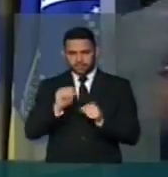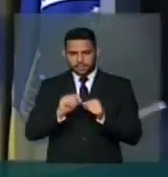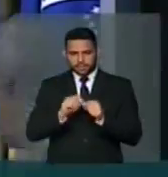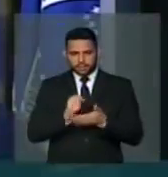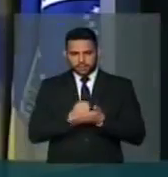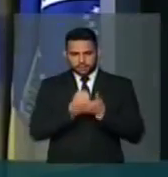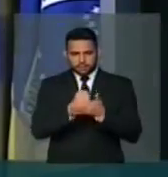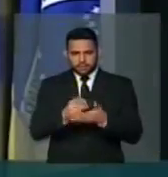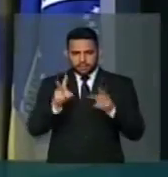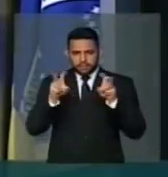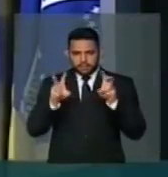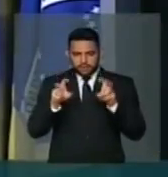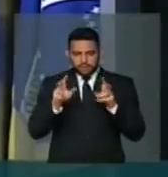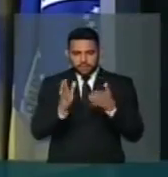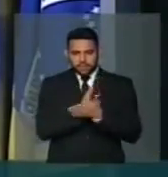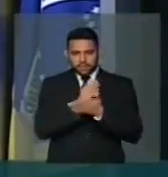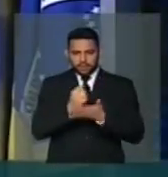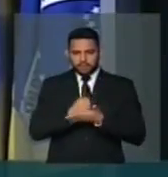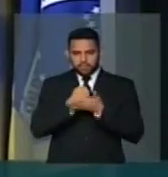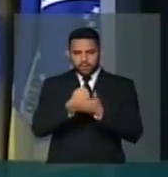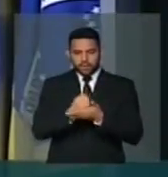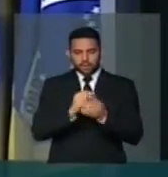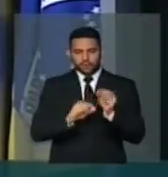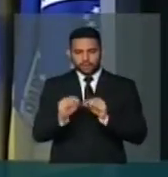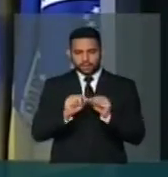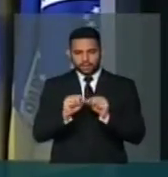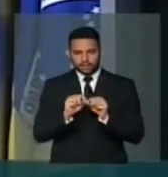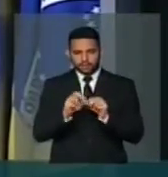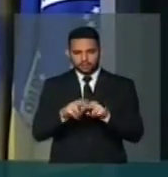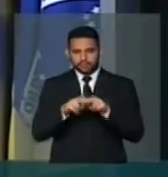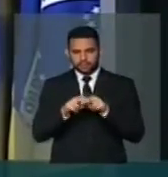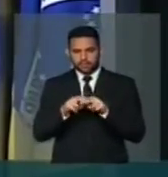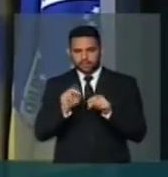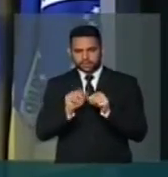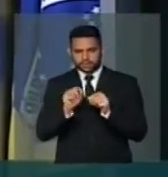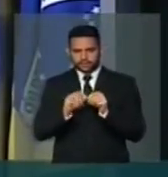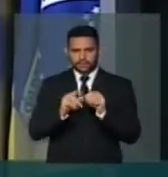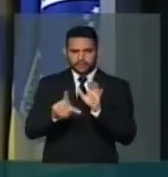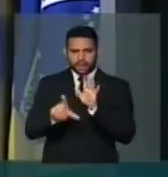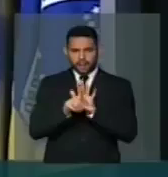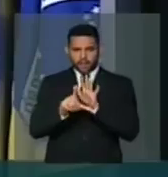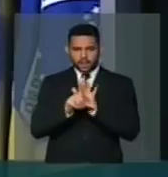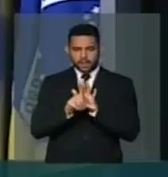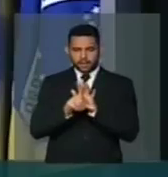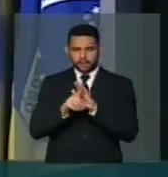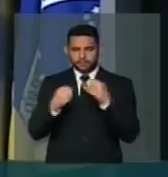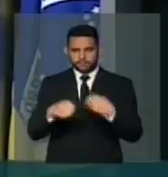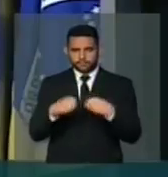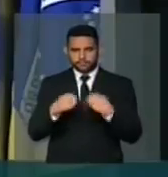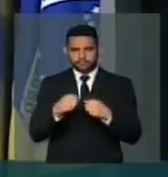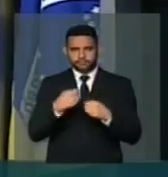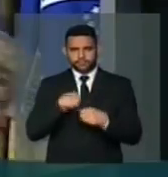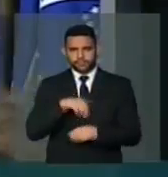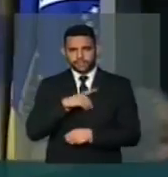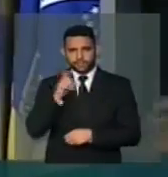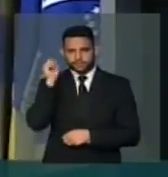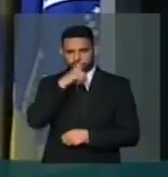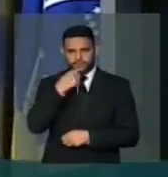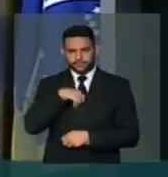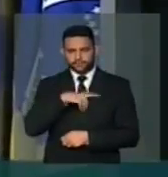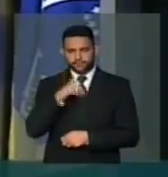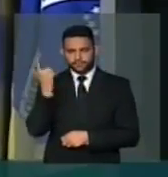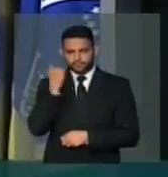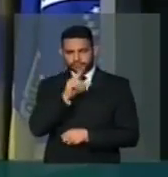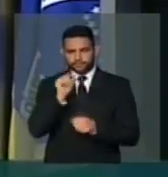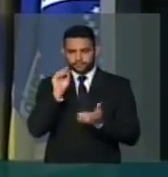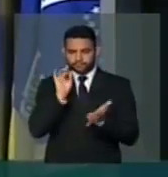esse sistema e assim contribuir naquilo que, embora consolidado na legislação, ainda estamos longe de